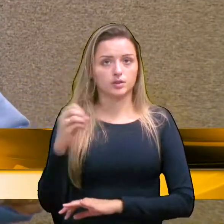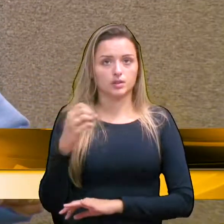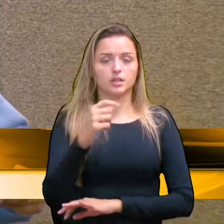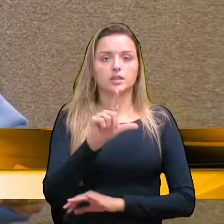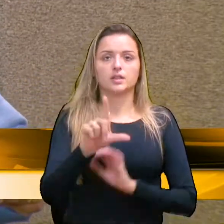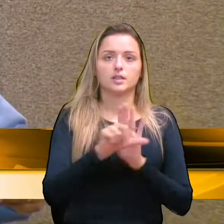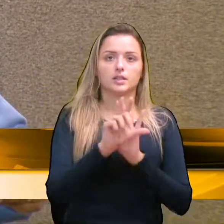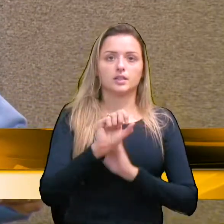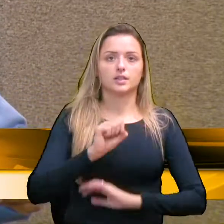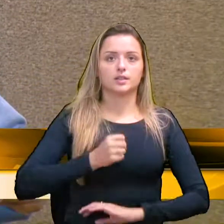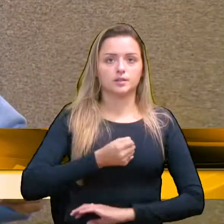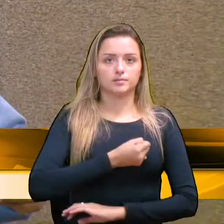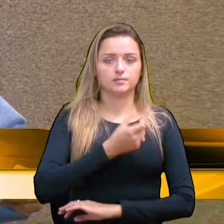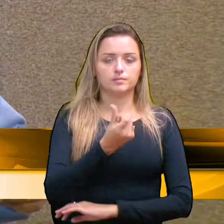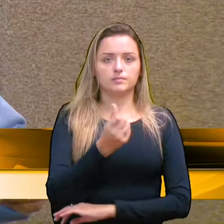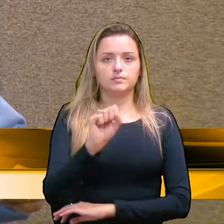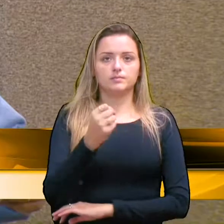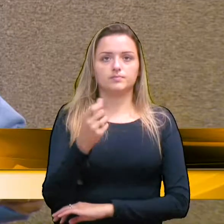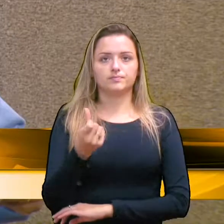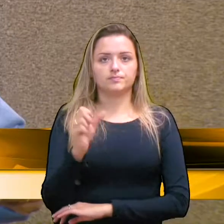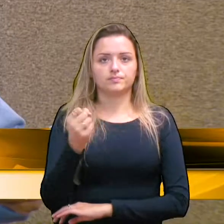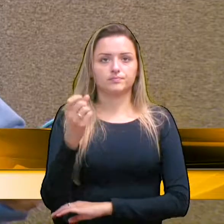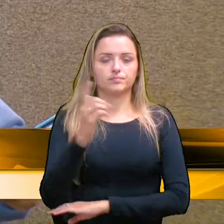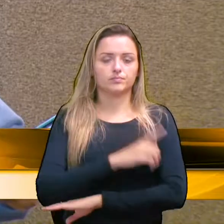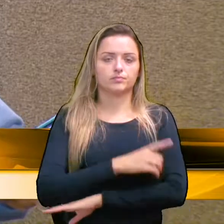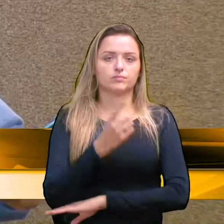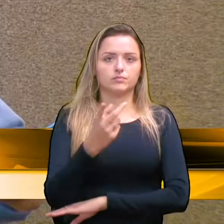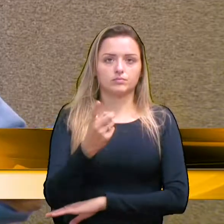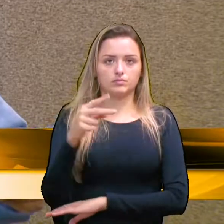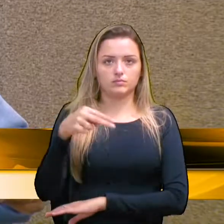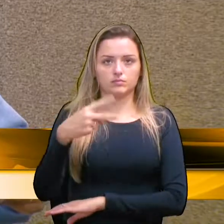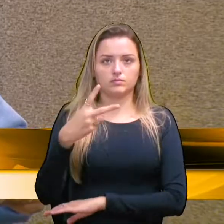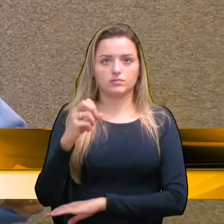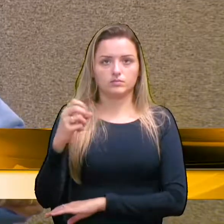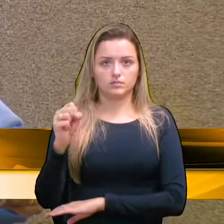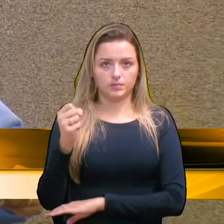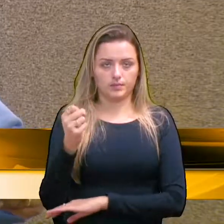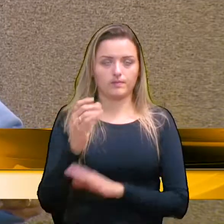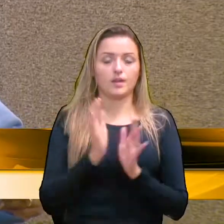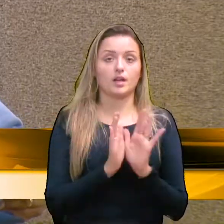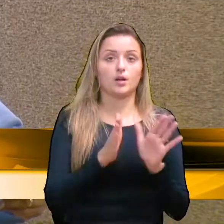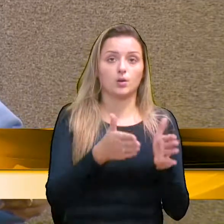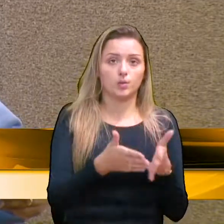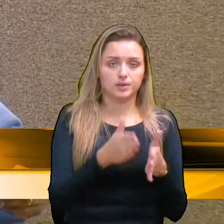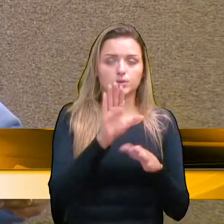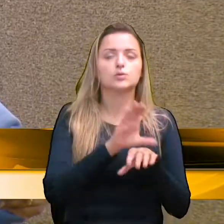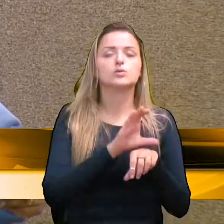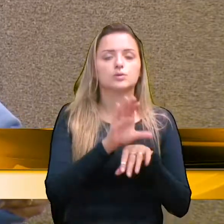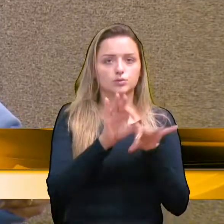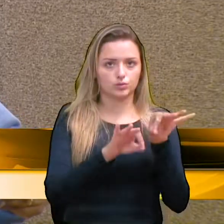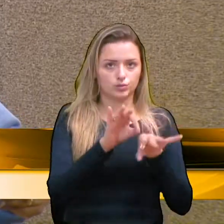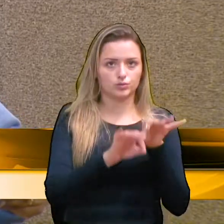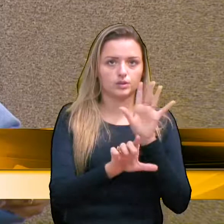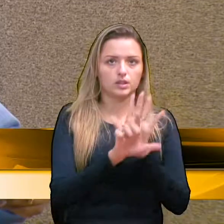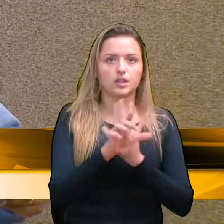Lei nº 6.868, de 2 de novembro de 2008. A Comissão de Constituição, Justiça e Legislação manifestou-se pela